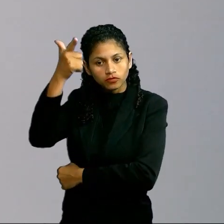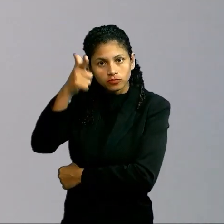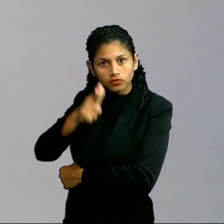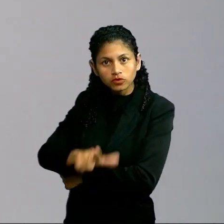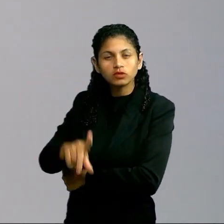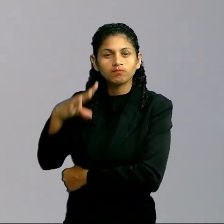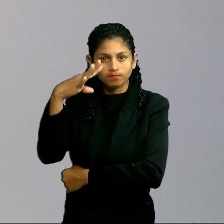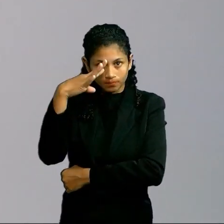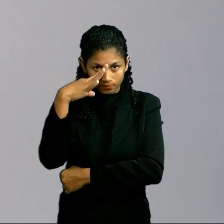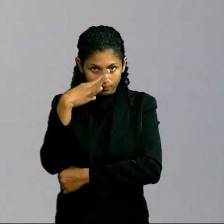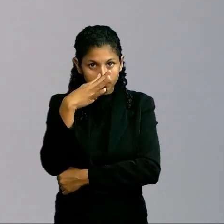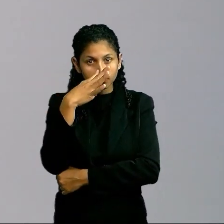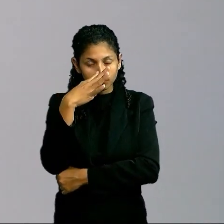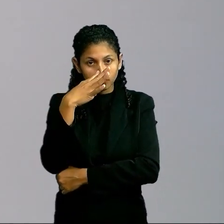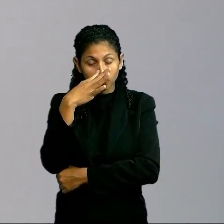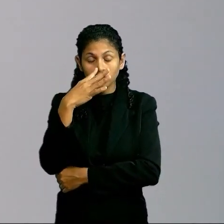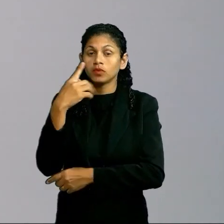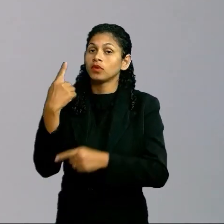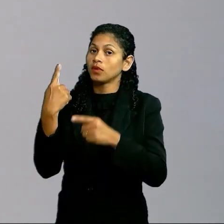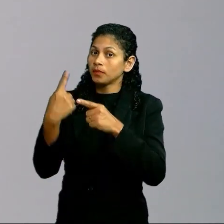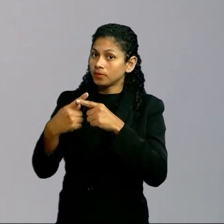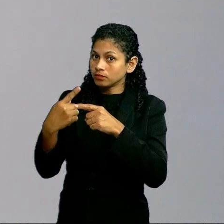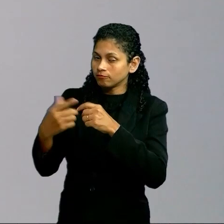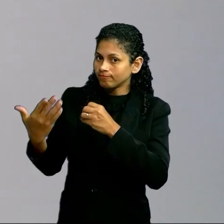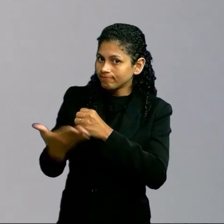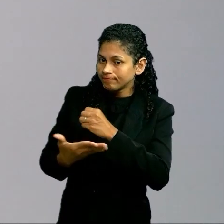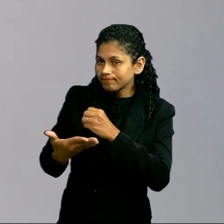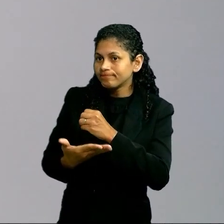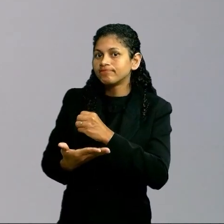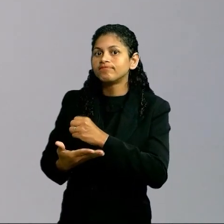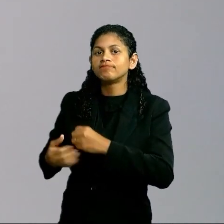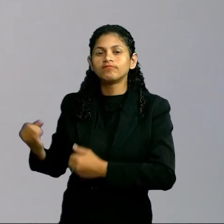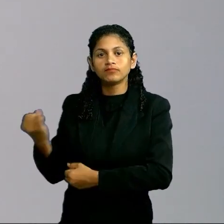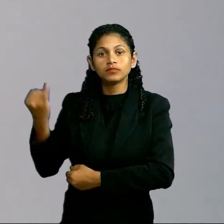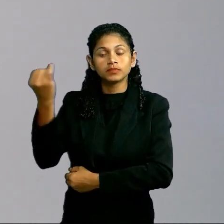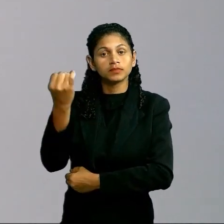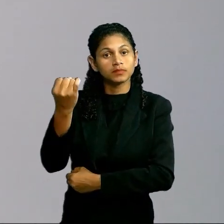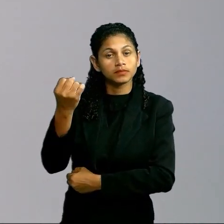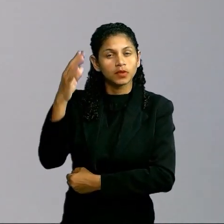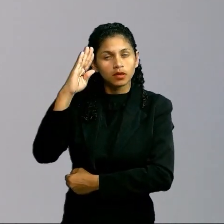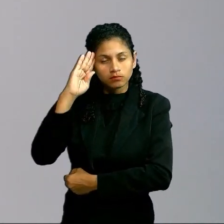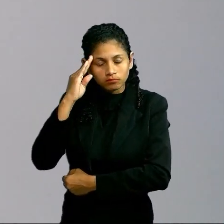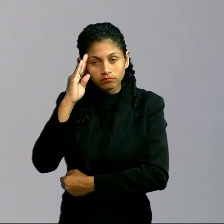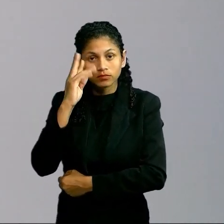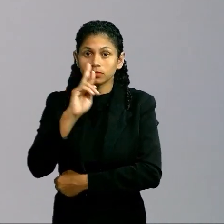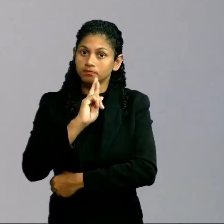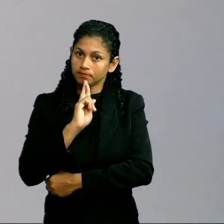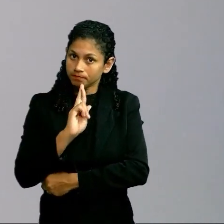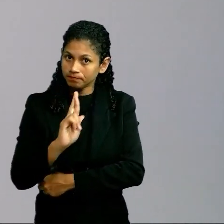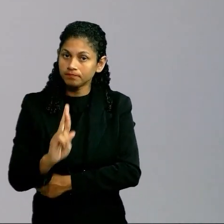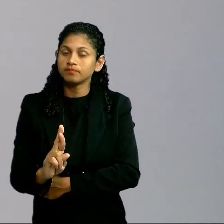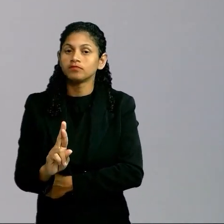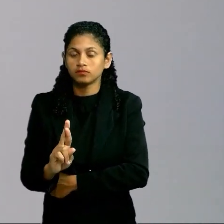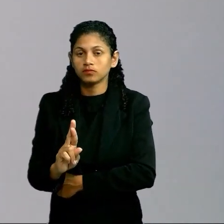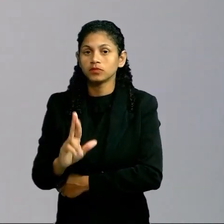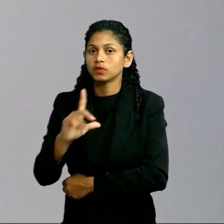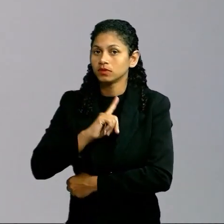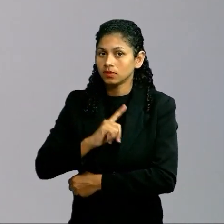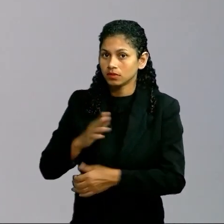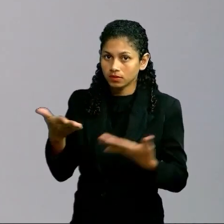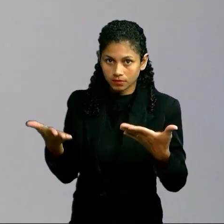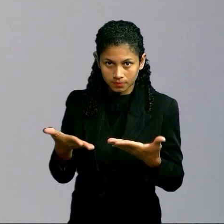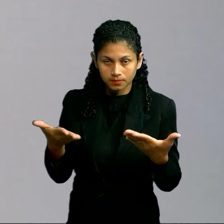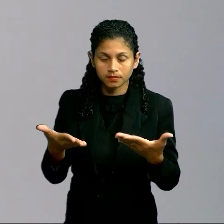tá? Porque elas serão de fundamental importância para a compreensão das respostas que nós vamos ter agora